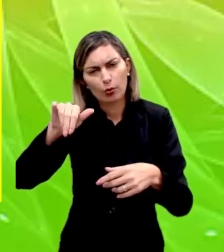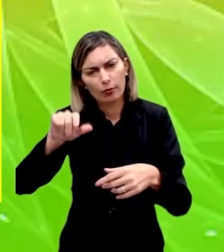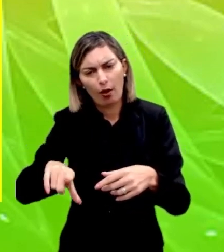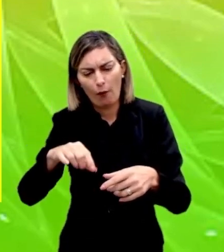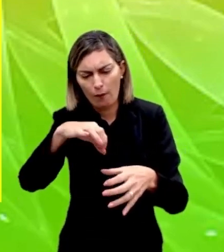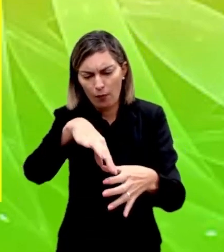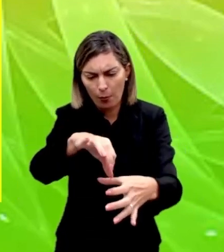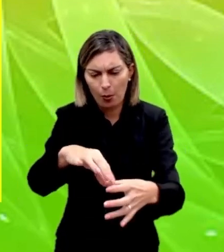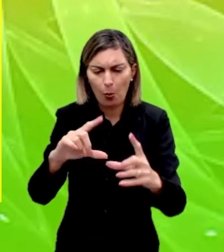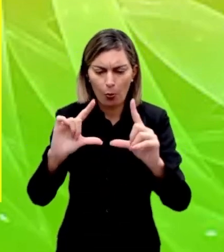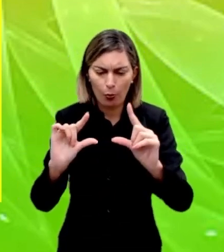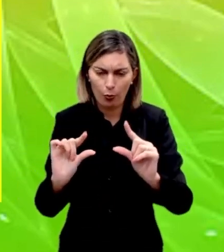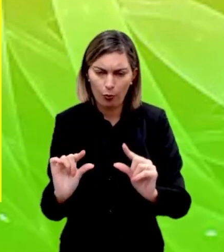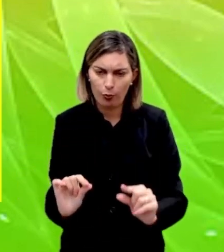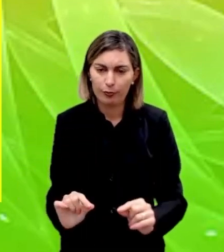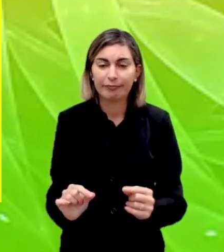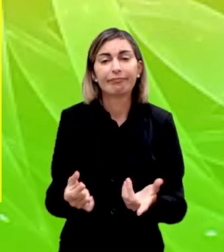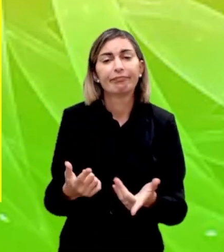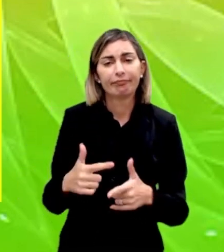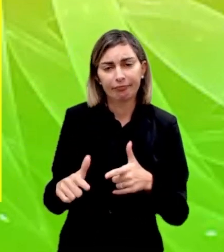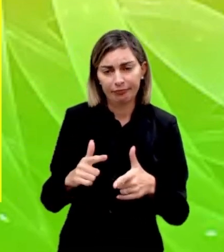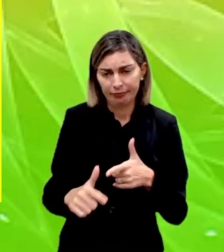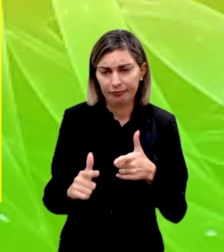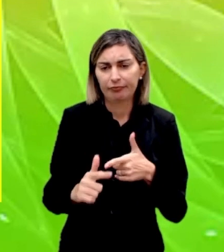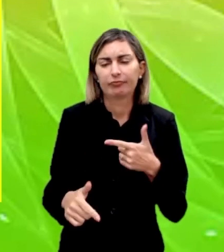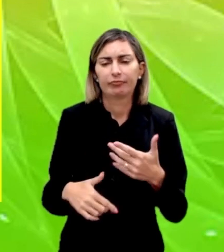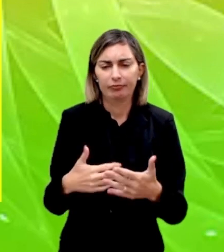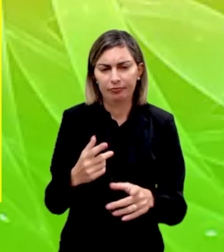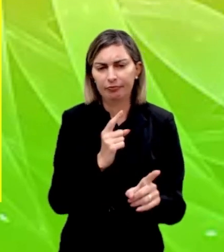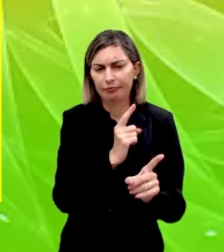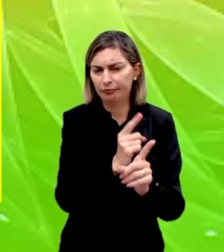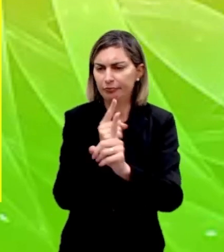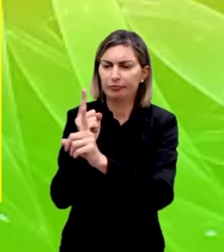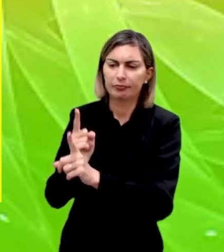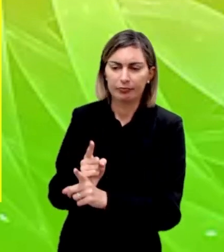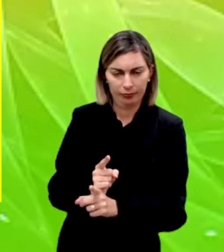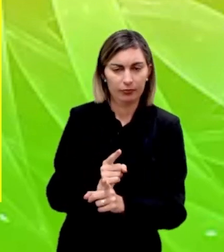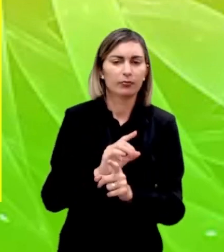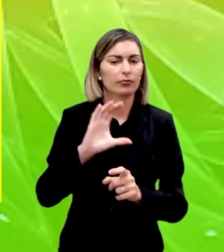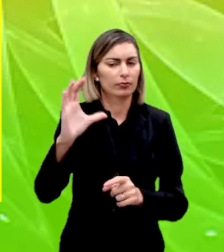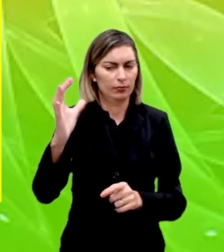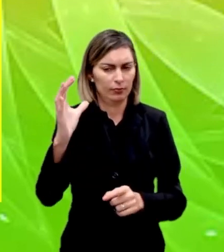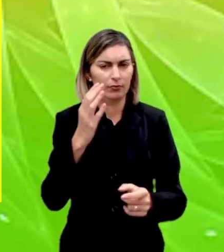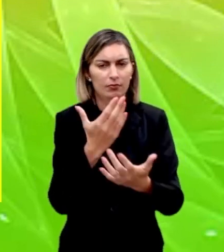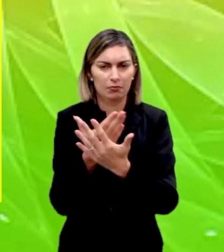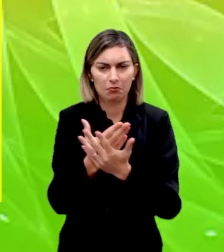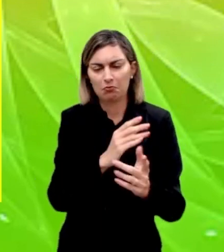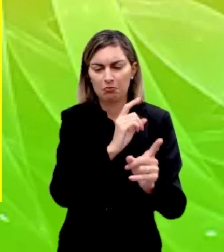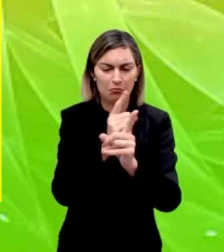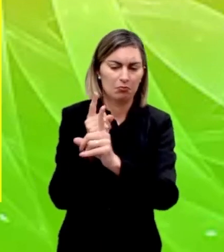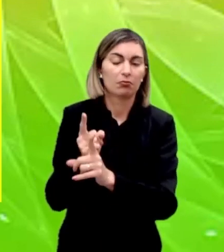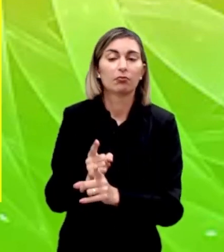produzido cai também. Isso são coisas que foram constatadas cientificamente, né?